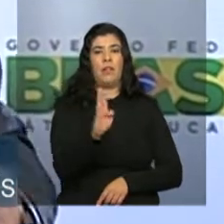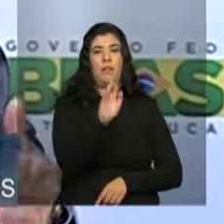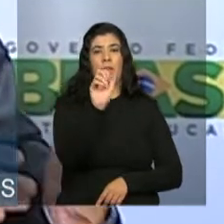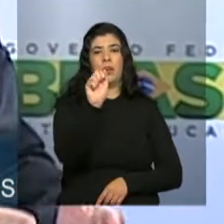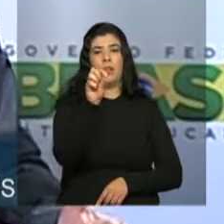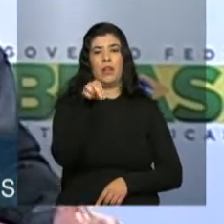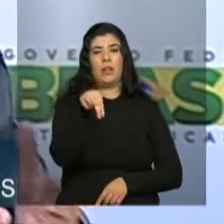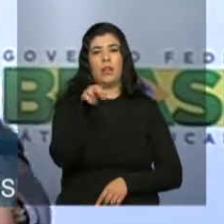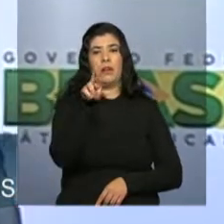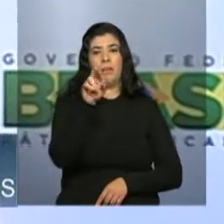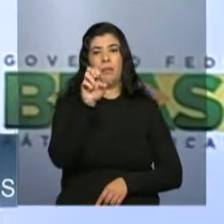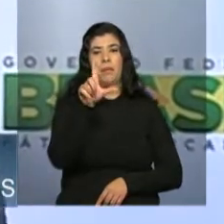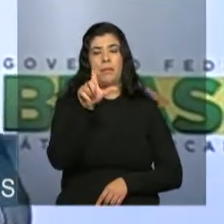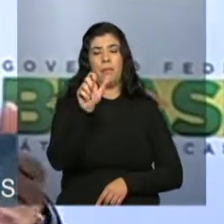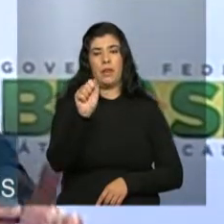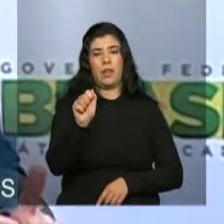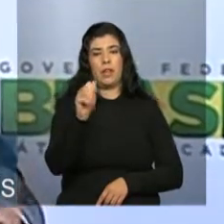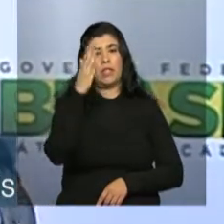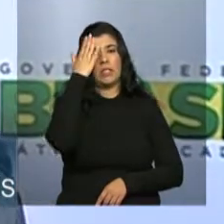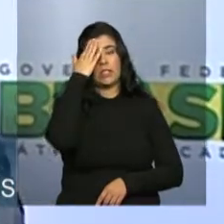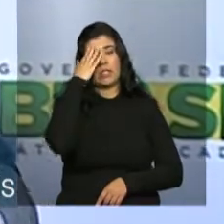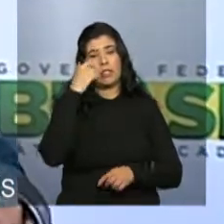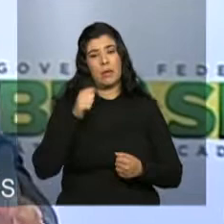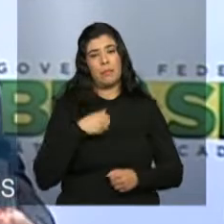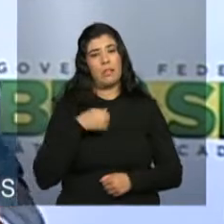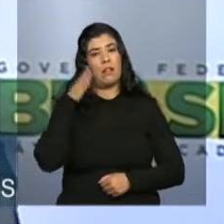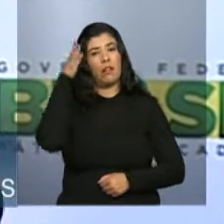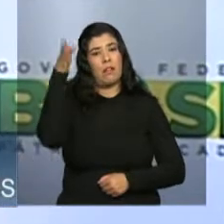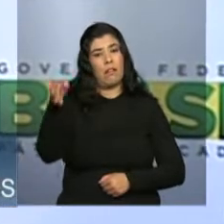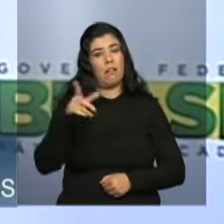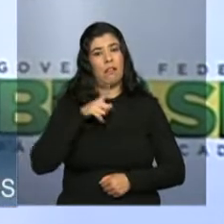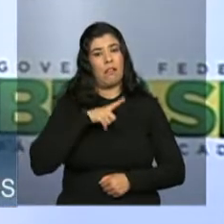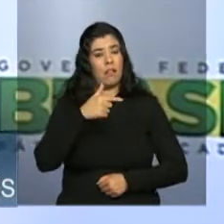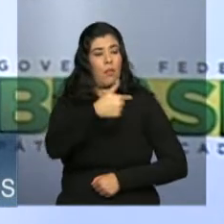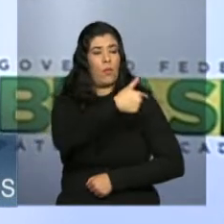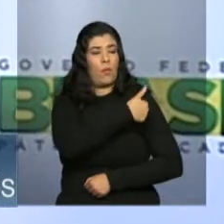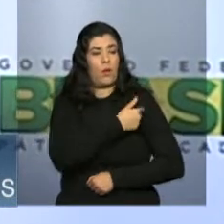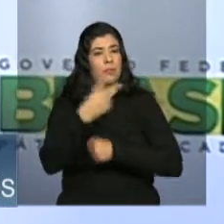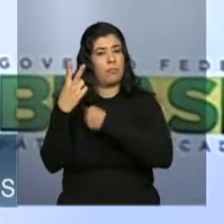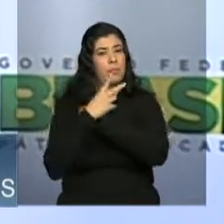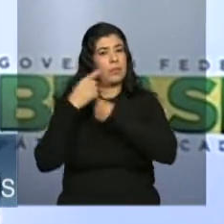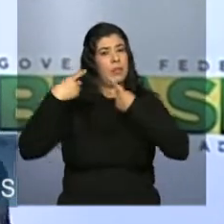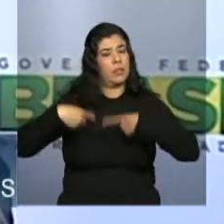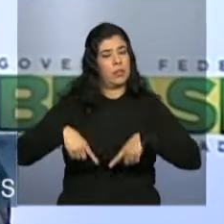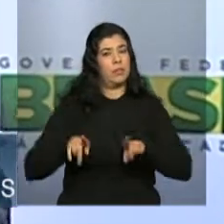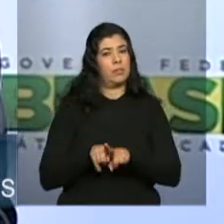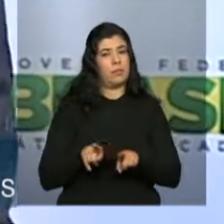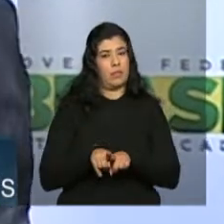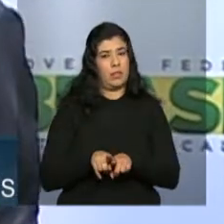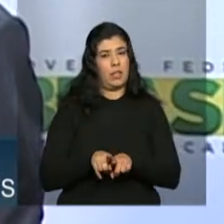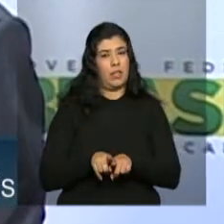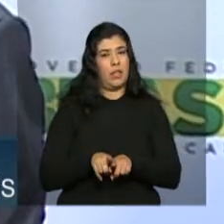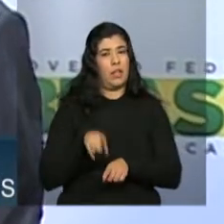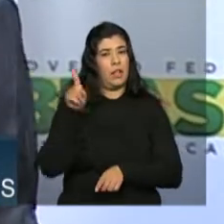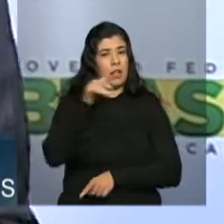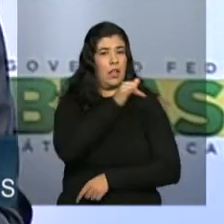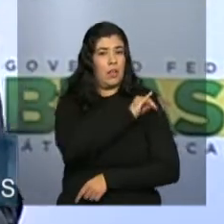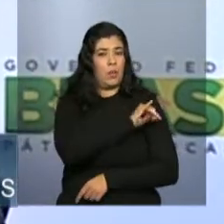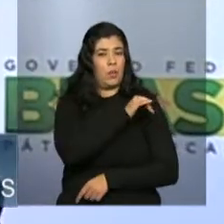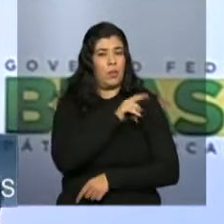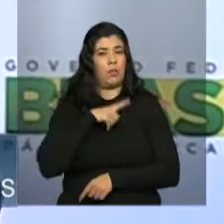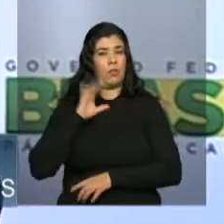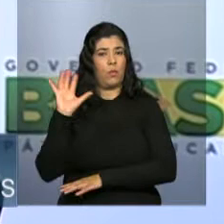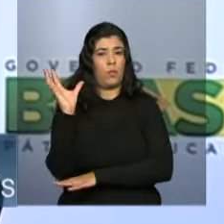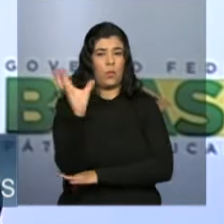pessoas então a mata sabem que por exemplo precisou e vacinados precisa se proteger no caso específico as regiões serranas as regiões de